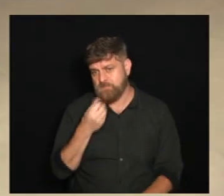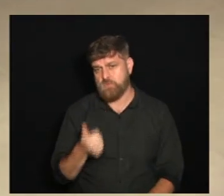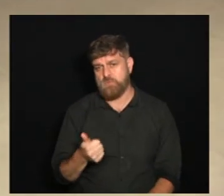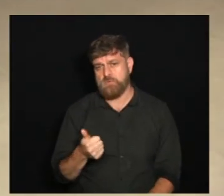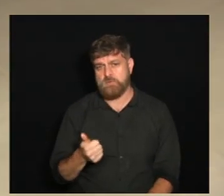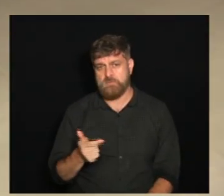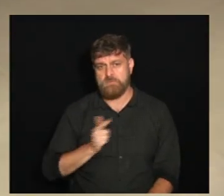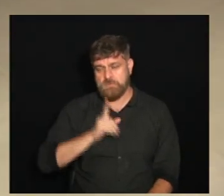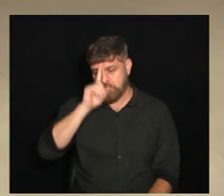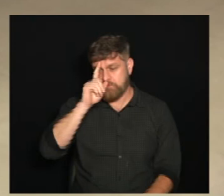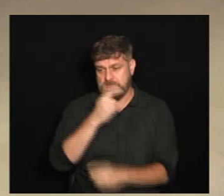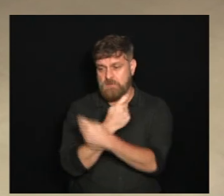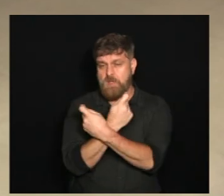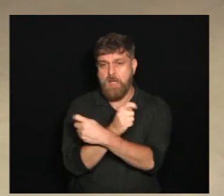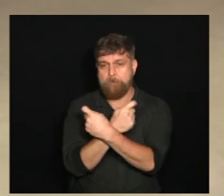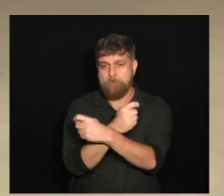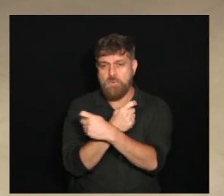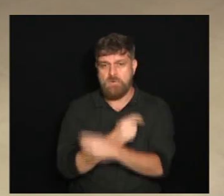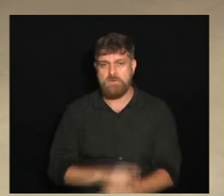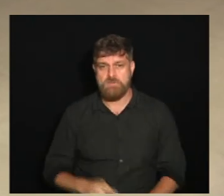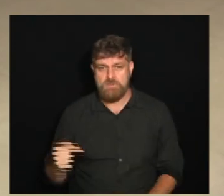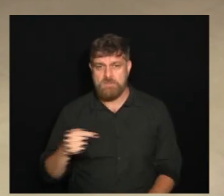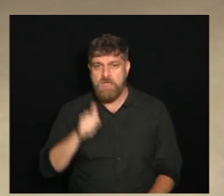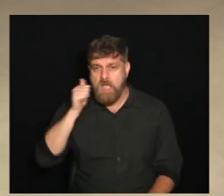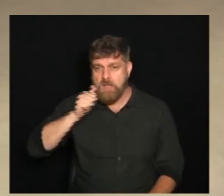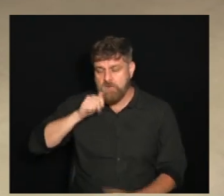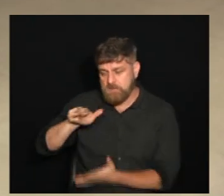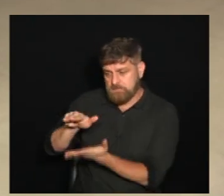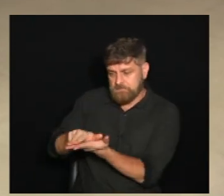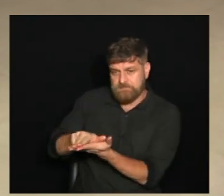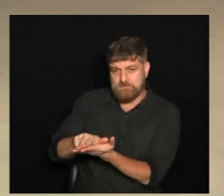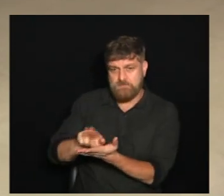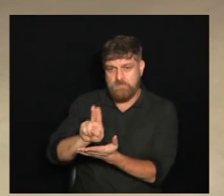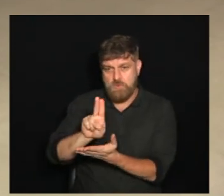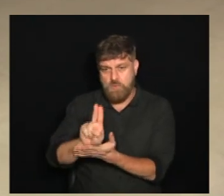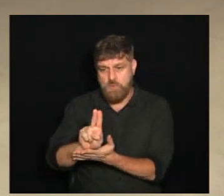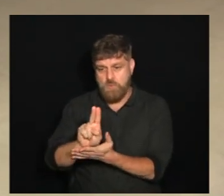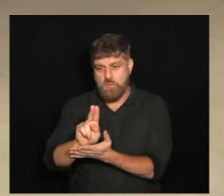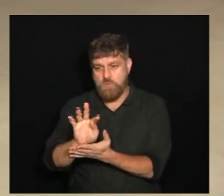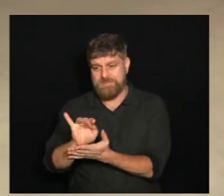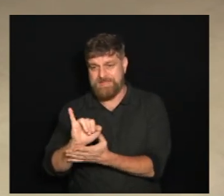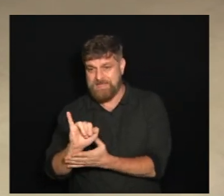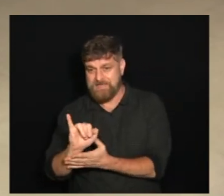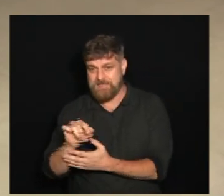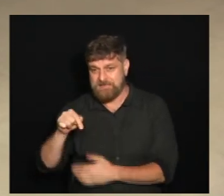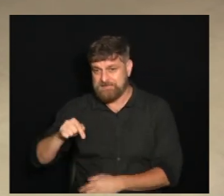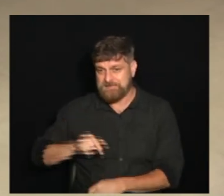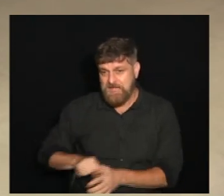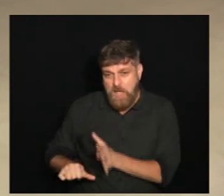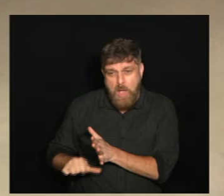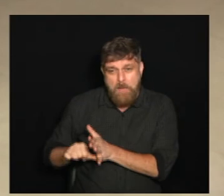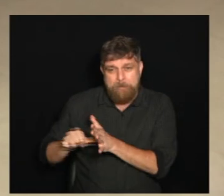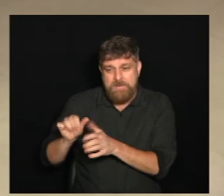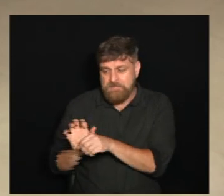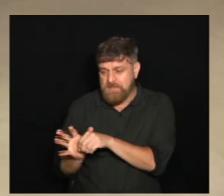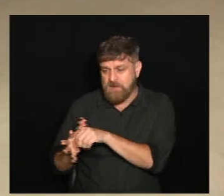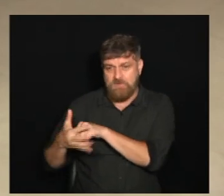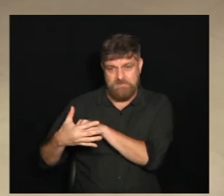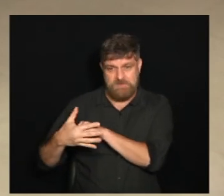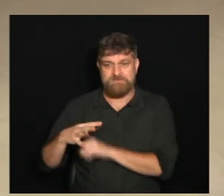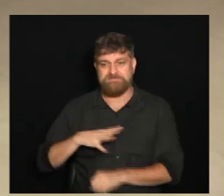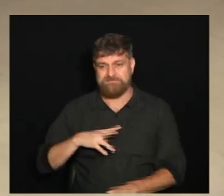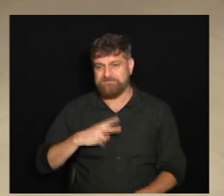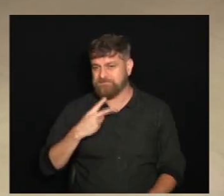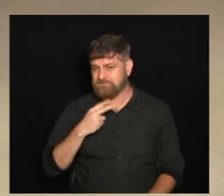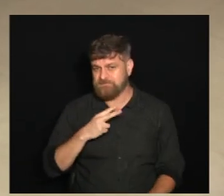do Hospital da PUC, que a paciente que estava internada na UTI adulto, considerado o primeiro caso de Covid-19 em